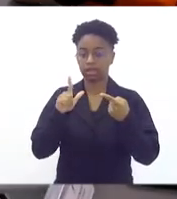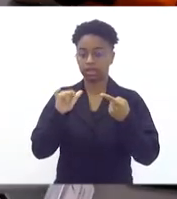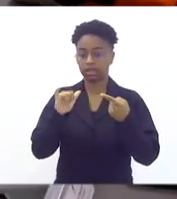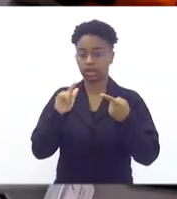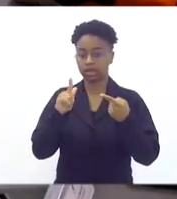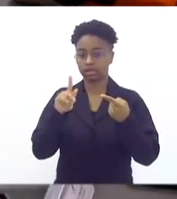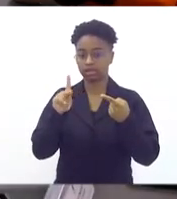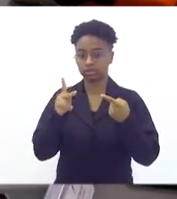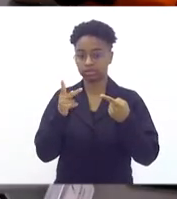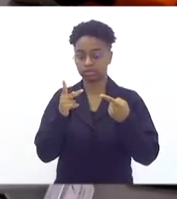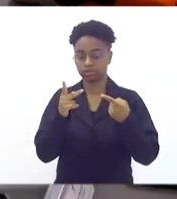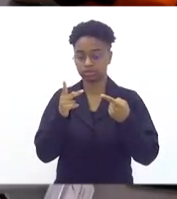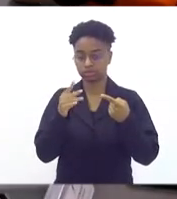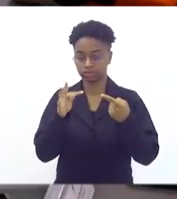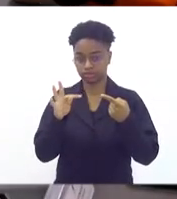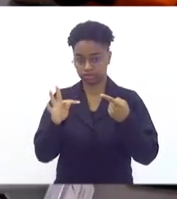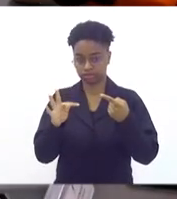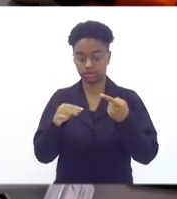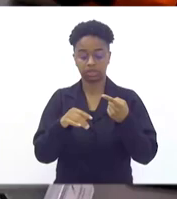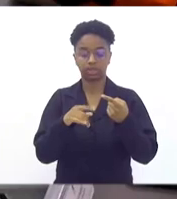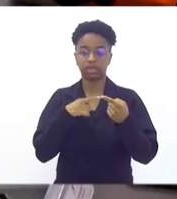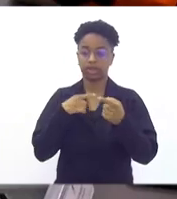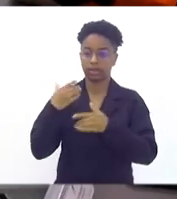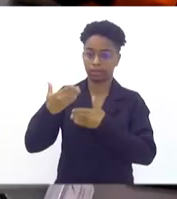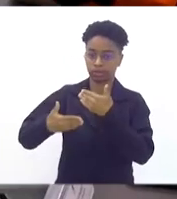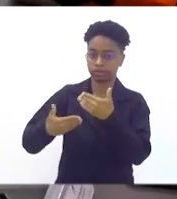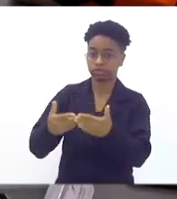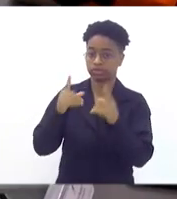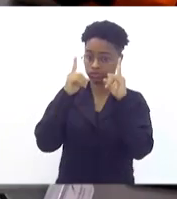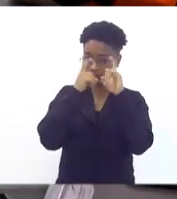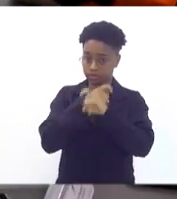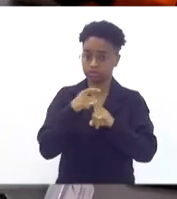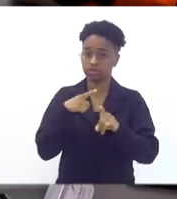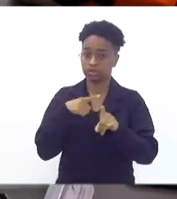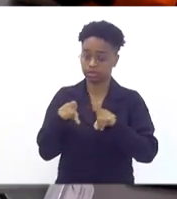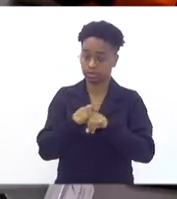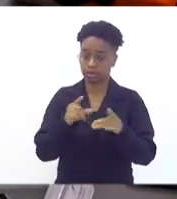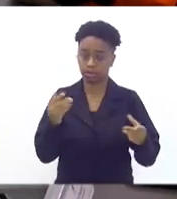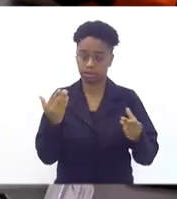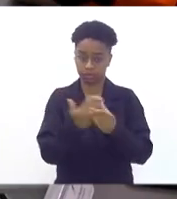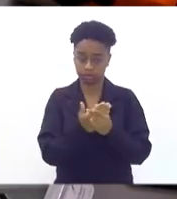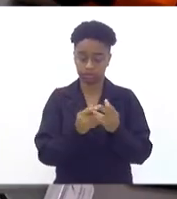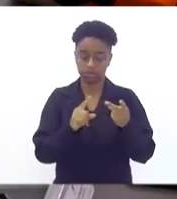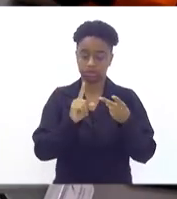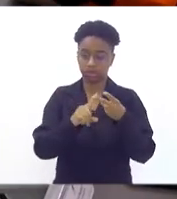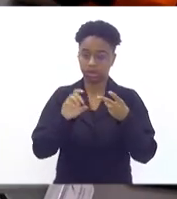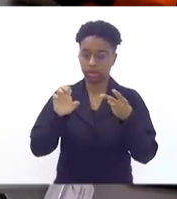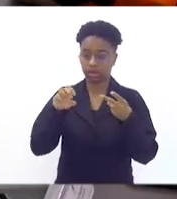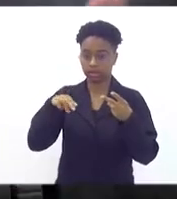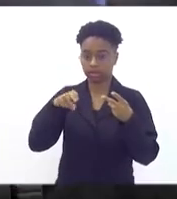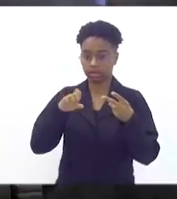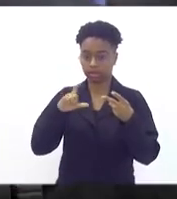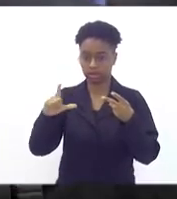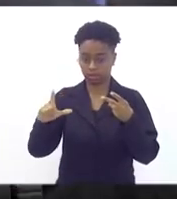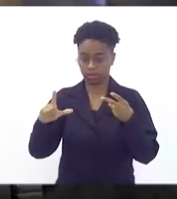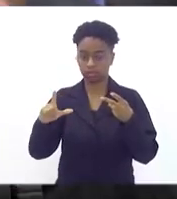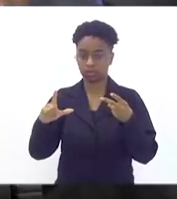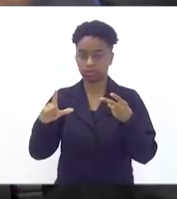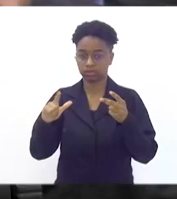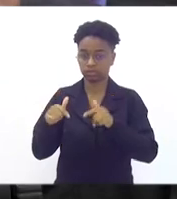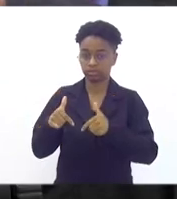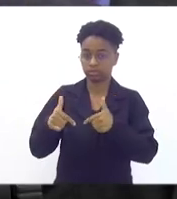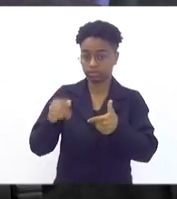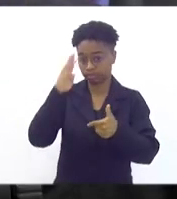que está um processo dificultoso tá inclusive recuperação judicial e temos a Enio que que